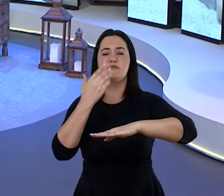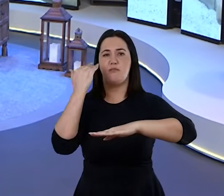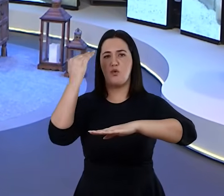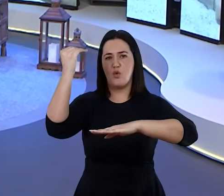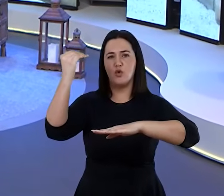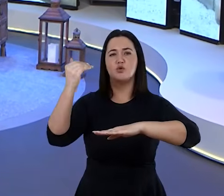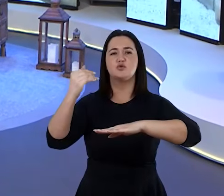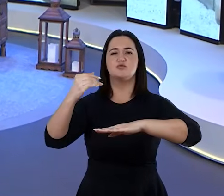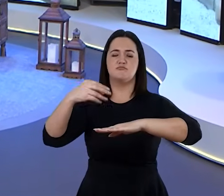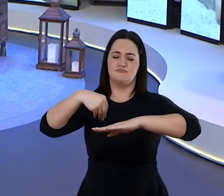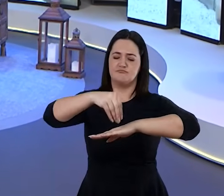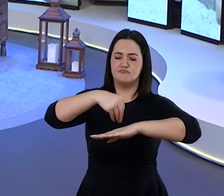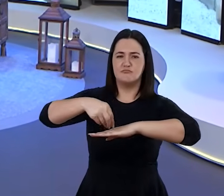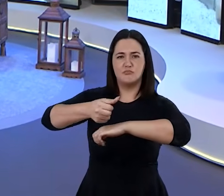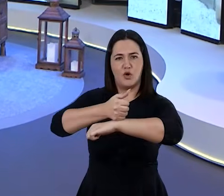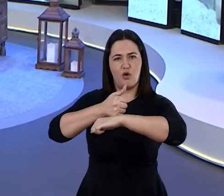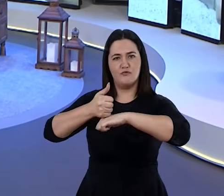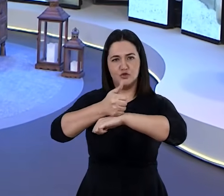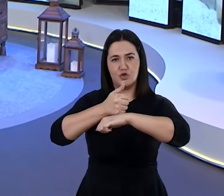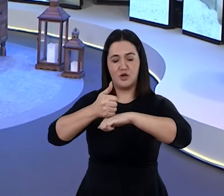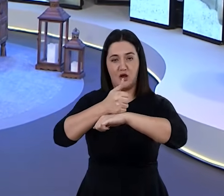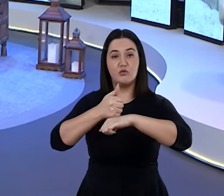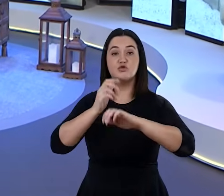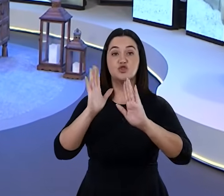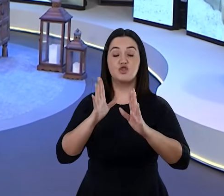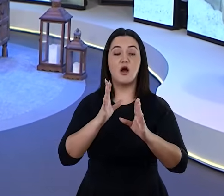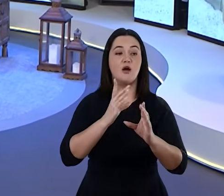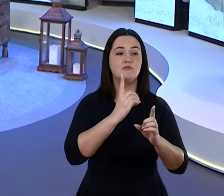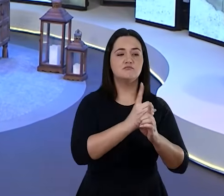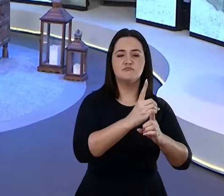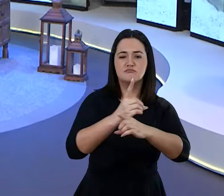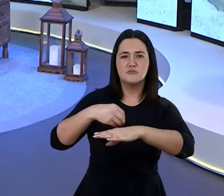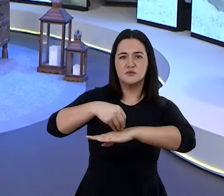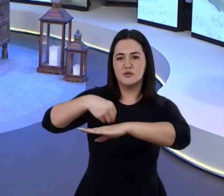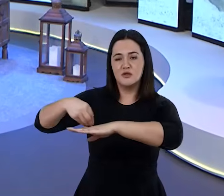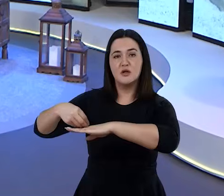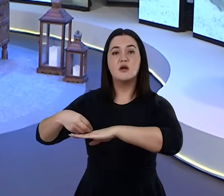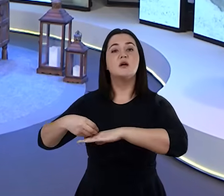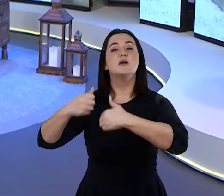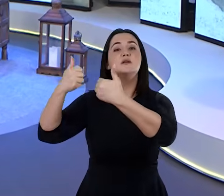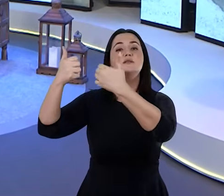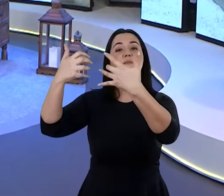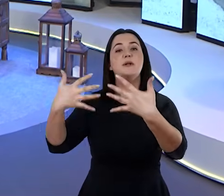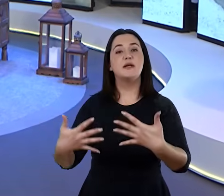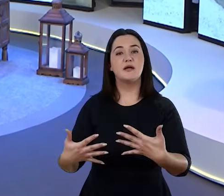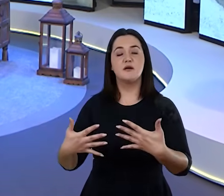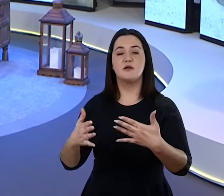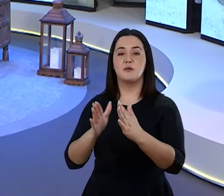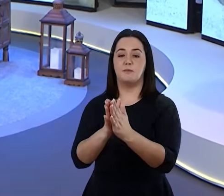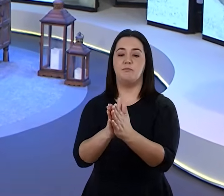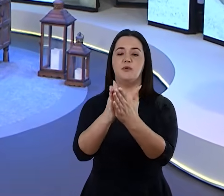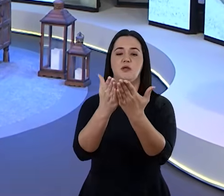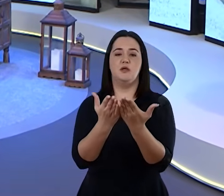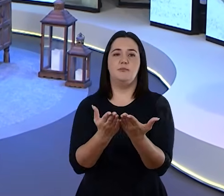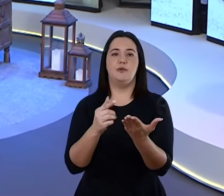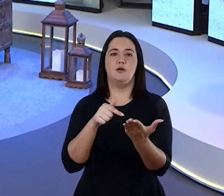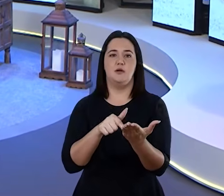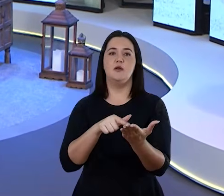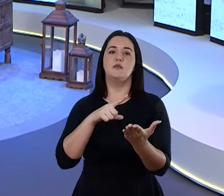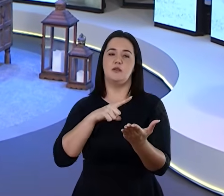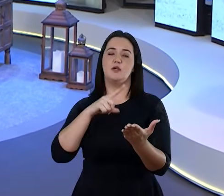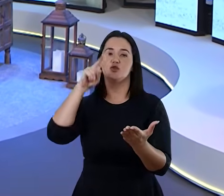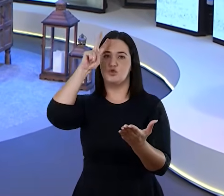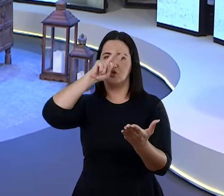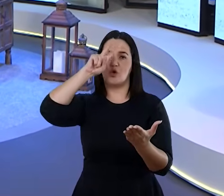Wood, que é um arqueólogo especializado em várias escavações, advogam que a Bíblia traz